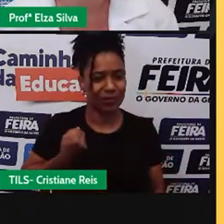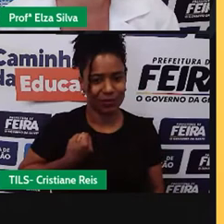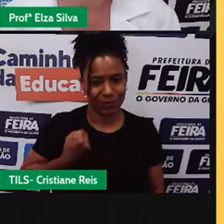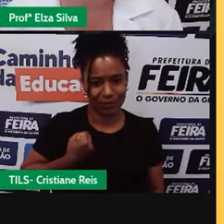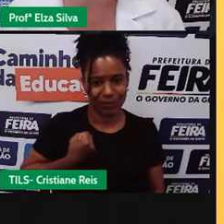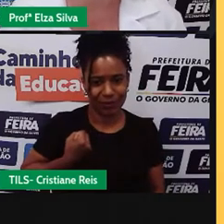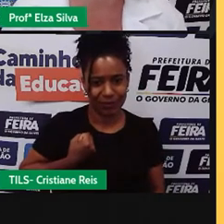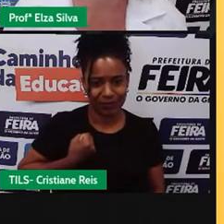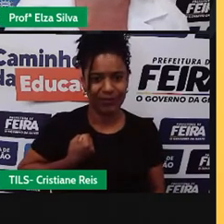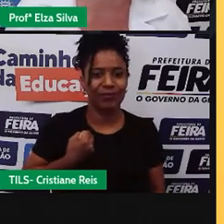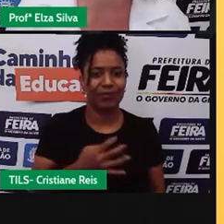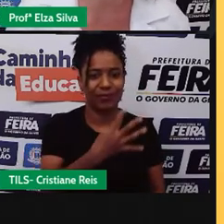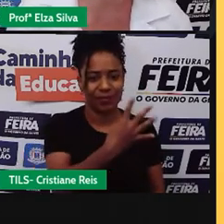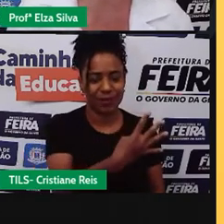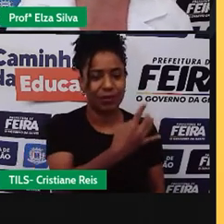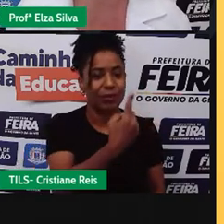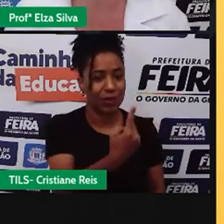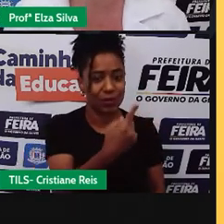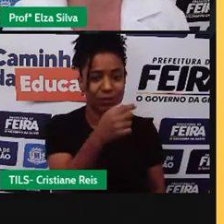415-6886. O telefone é